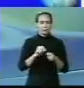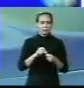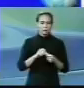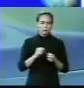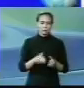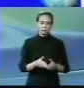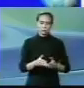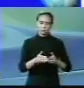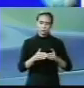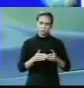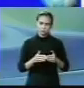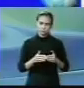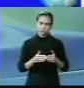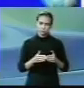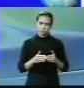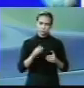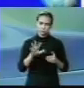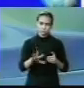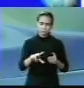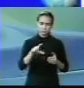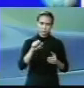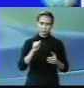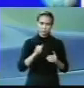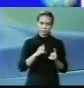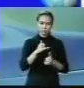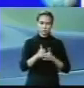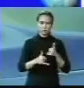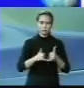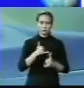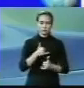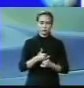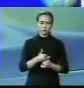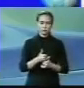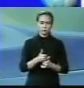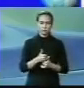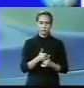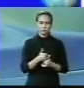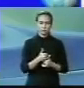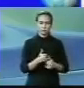requisição para buscar um site aqui